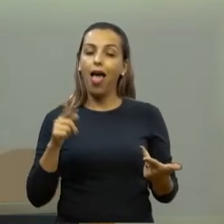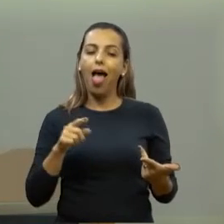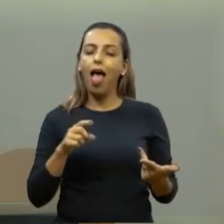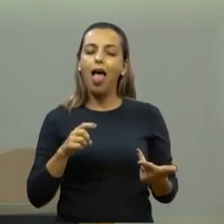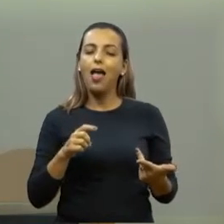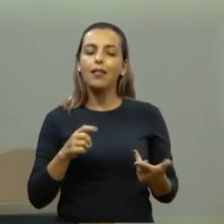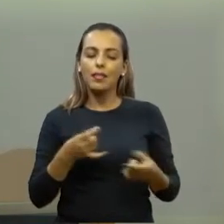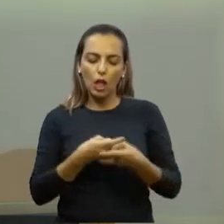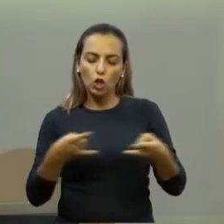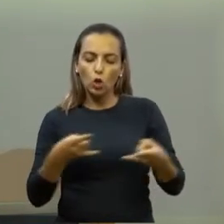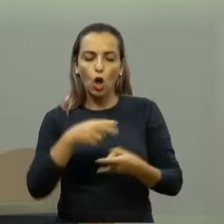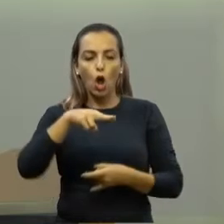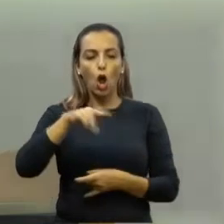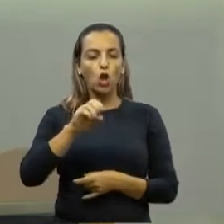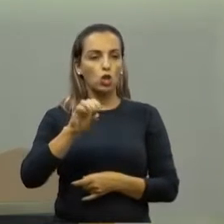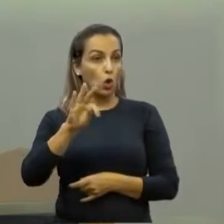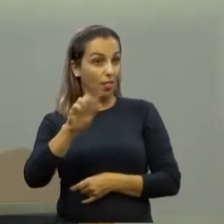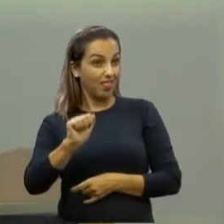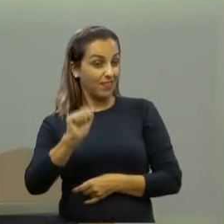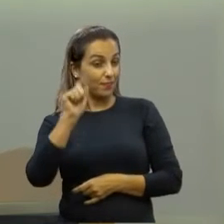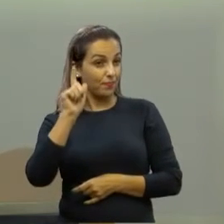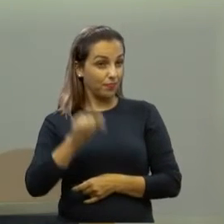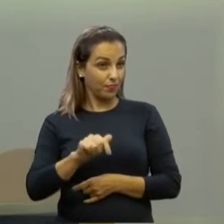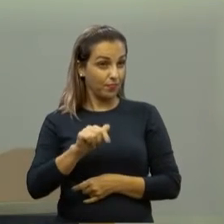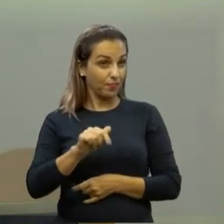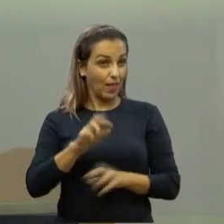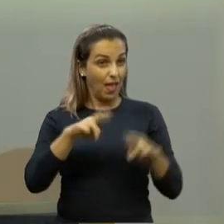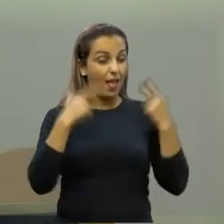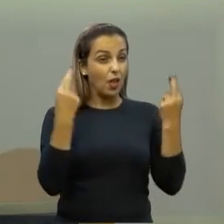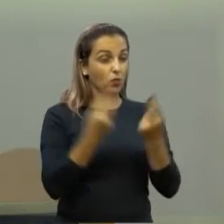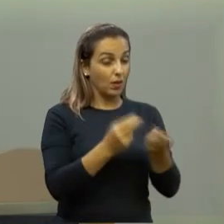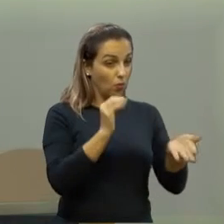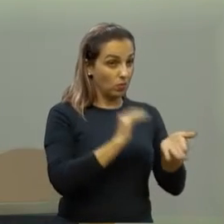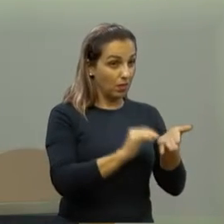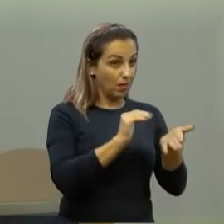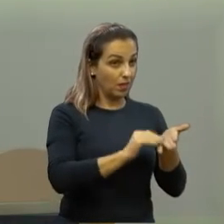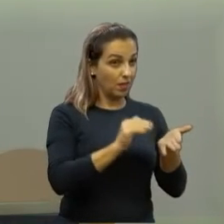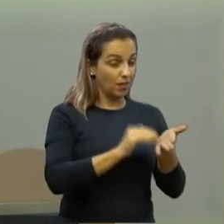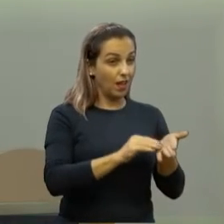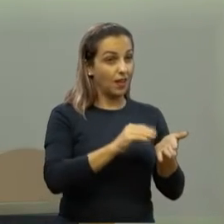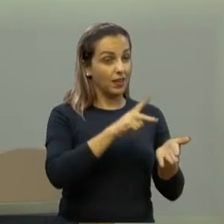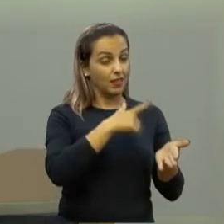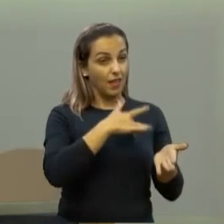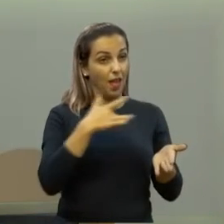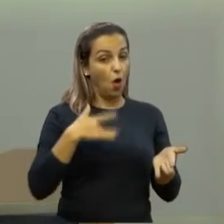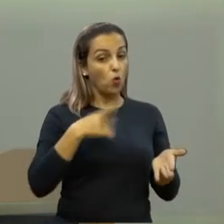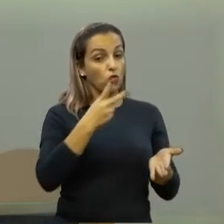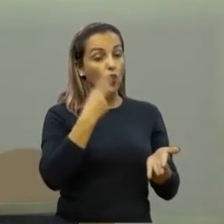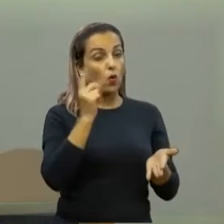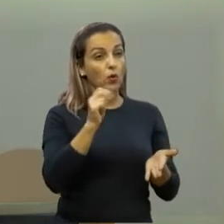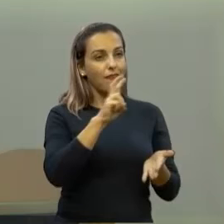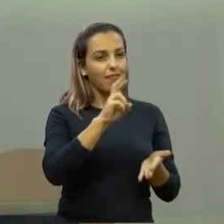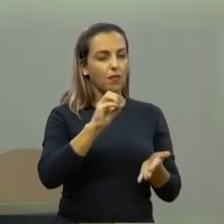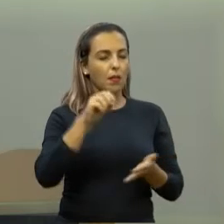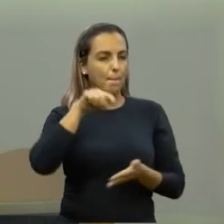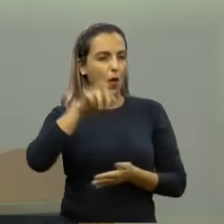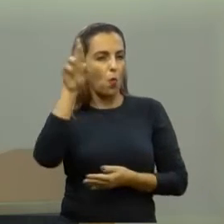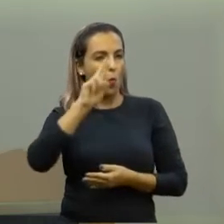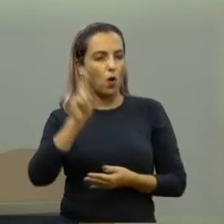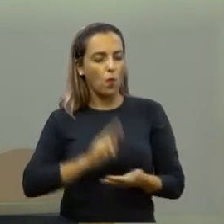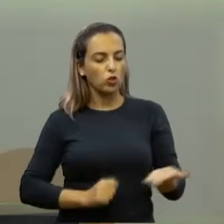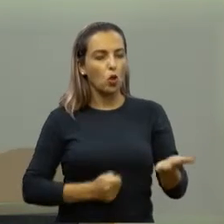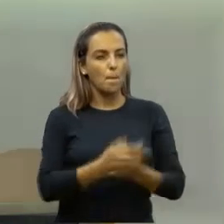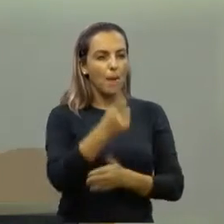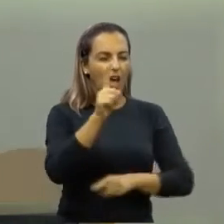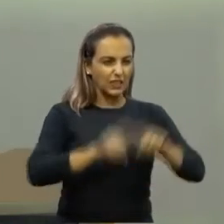notas só falar das notas na última reunião que a gente vê que a doutora a secretária Helena foi falado de 500 mil reais que ser